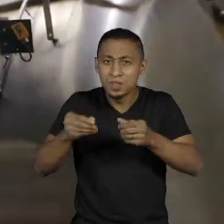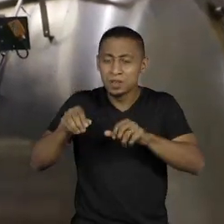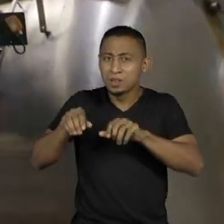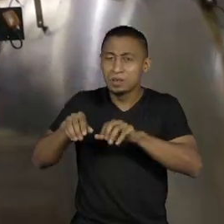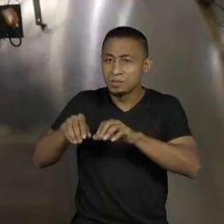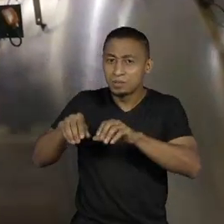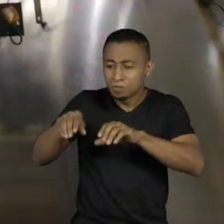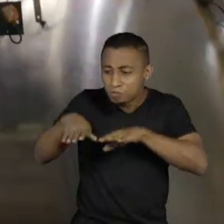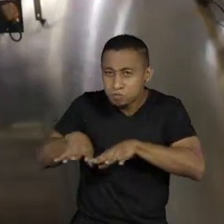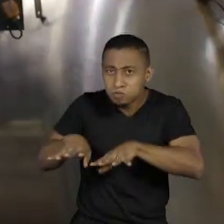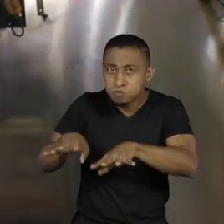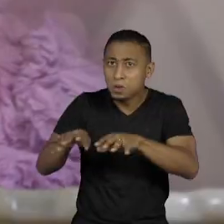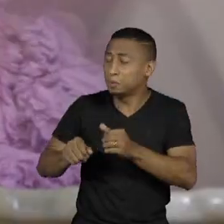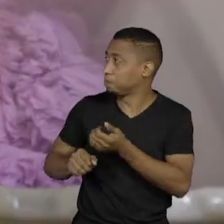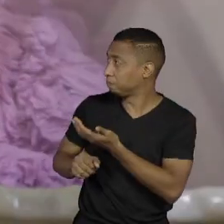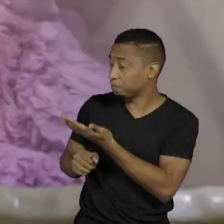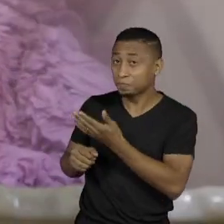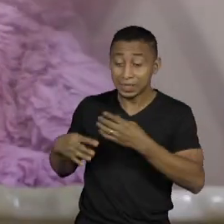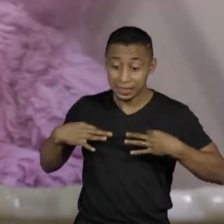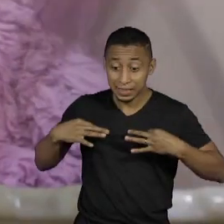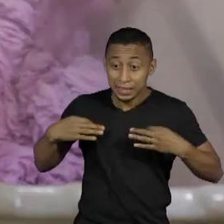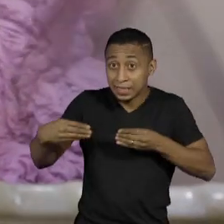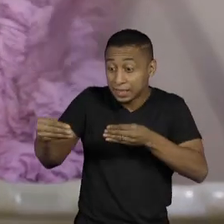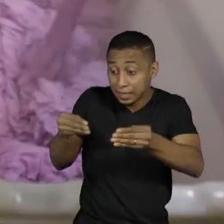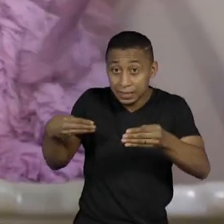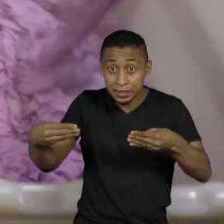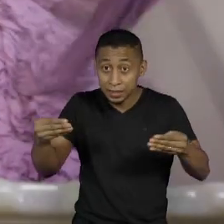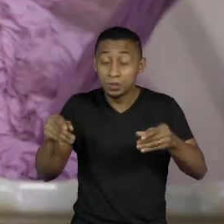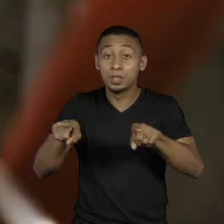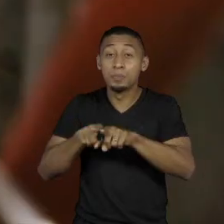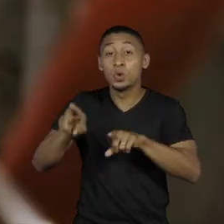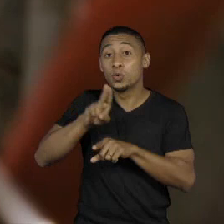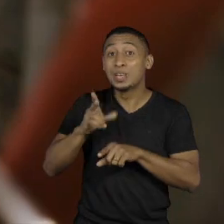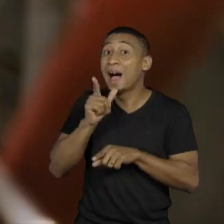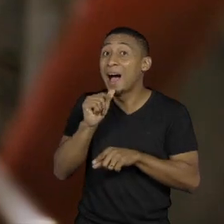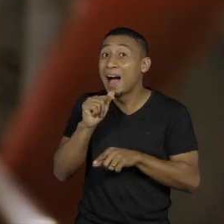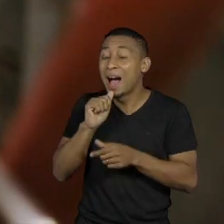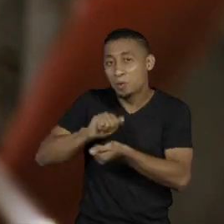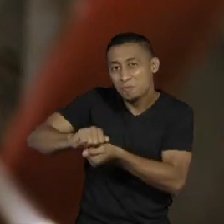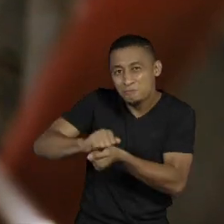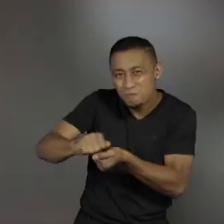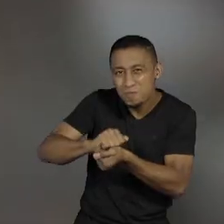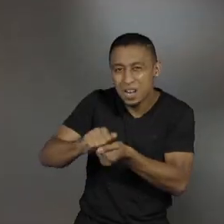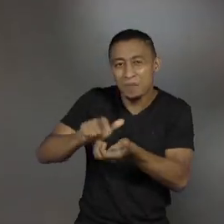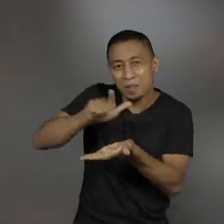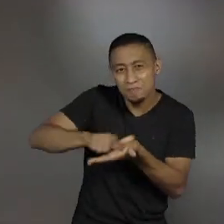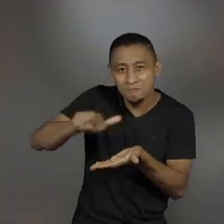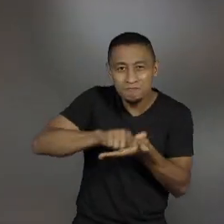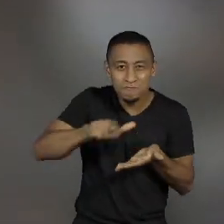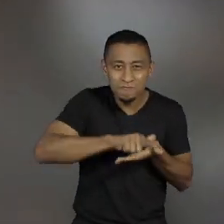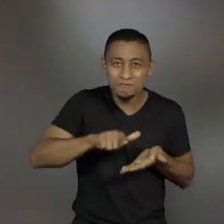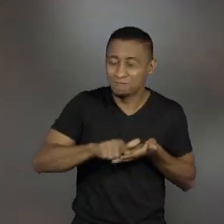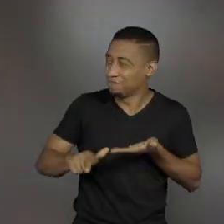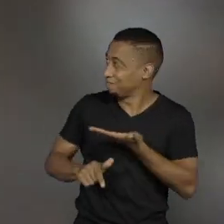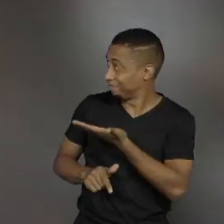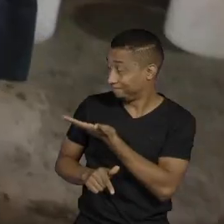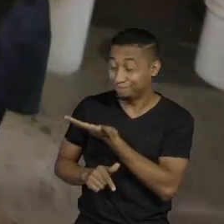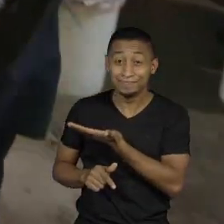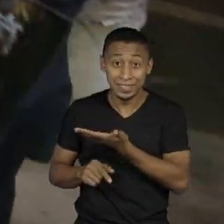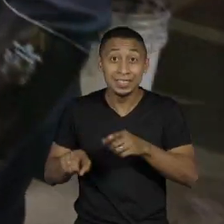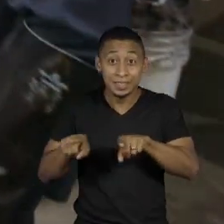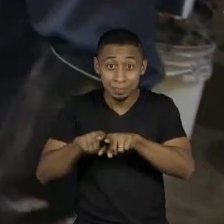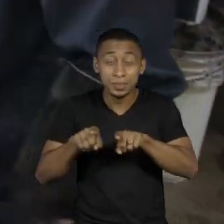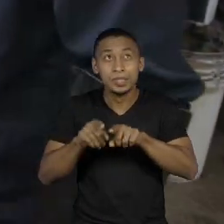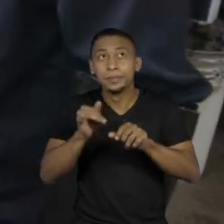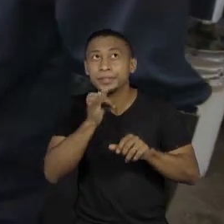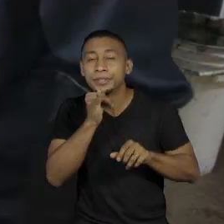do tecido, e a primeira delas é também o uso de água, né? Esse uso de água ele vai estar presente numa limpeza, ele vai estar presente,